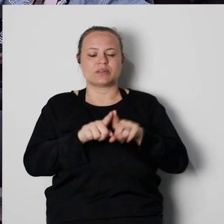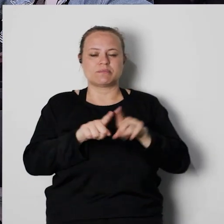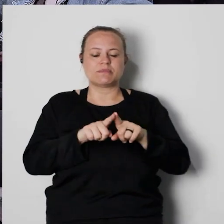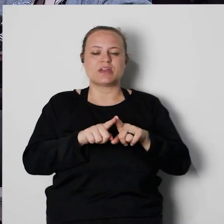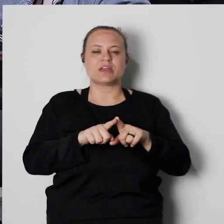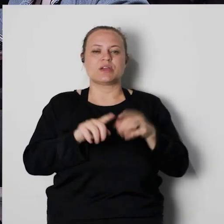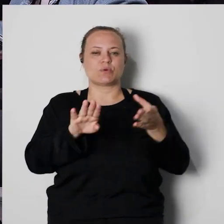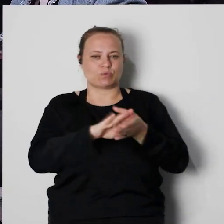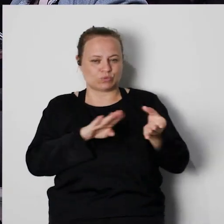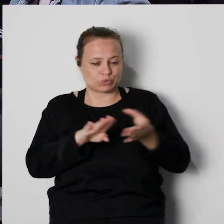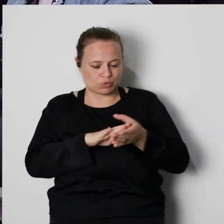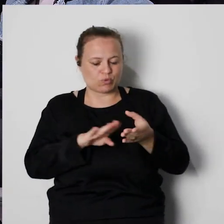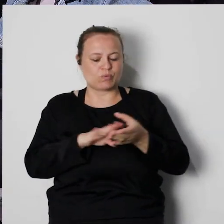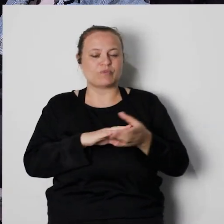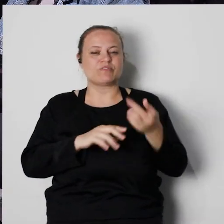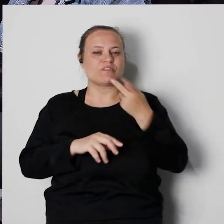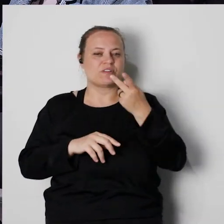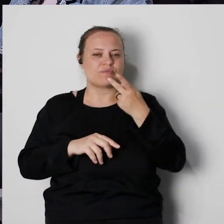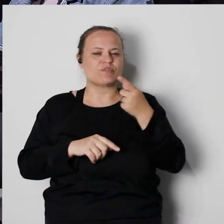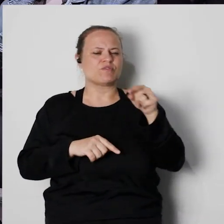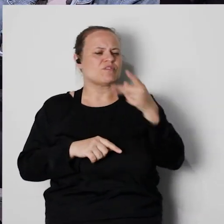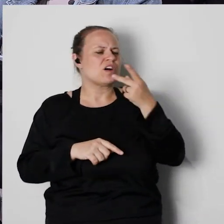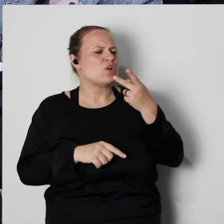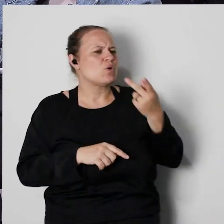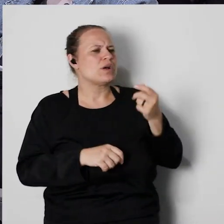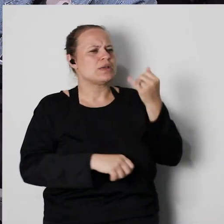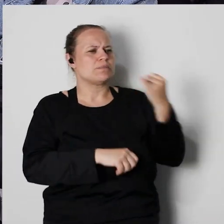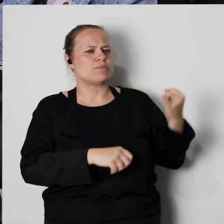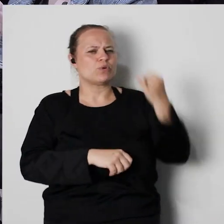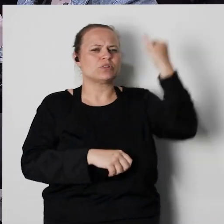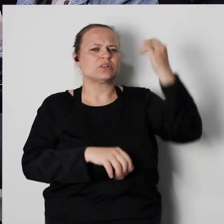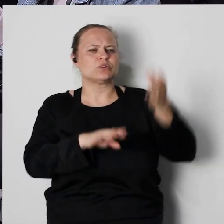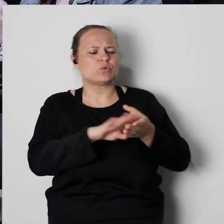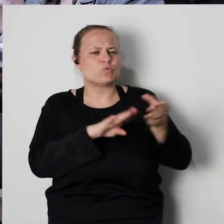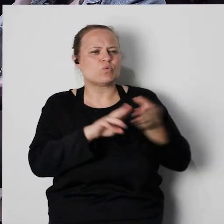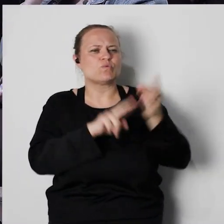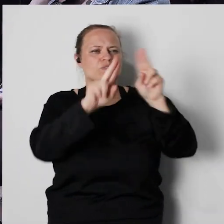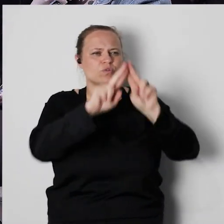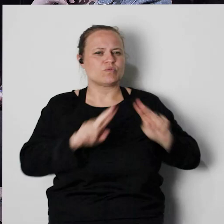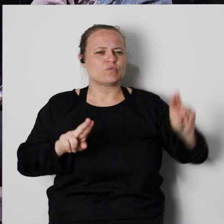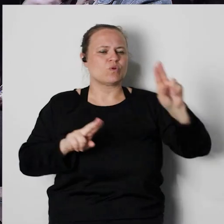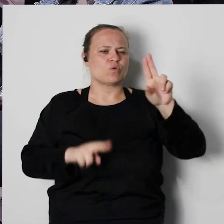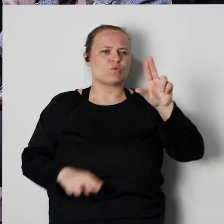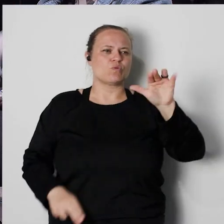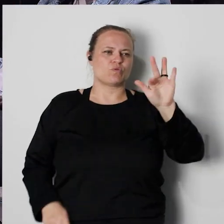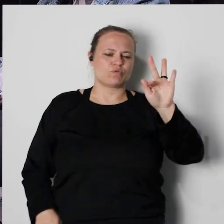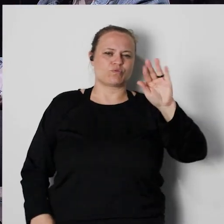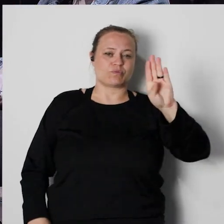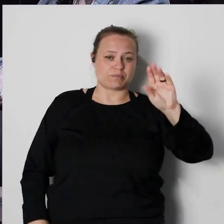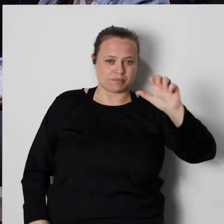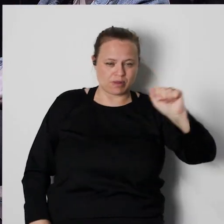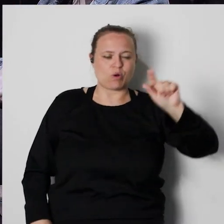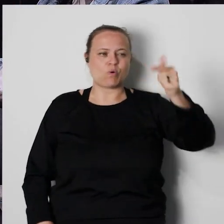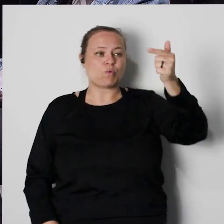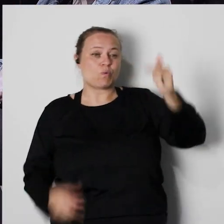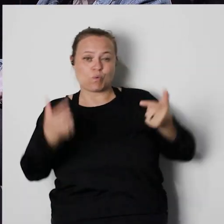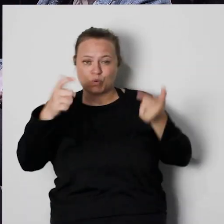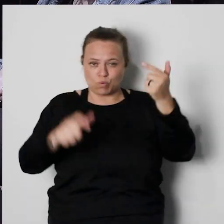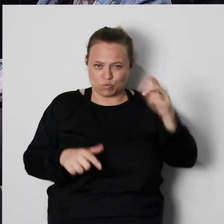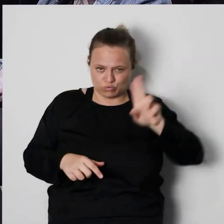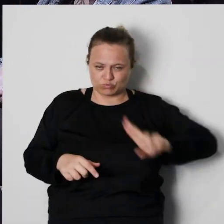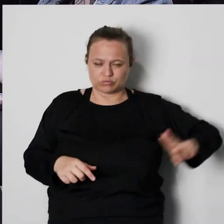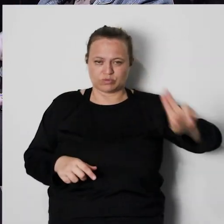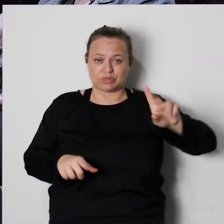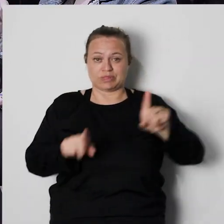uma enorme subnotificação de produção que não está sendo olhada, isso é necessário, né? E aí eu queria voltar da consultoria para fechar o